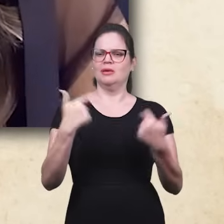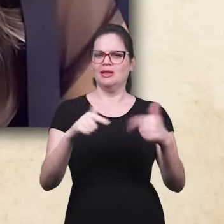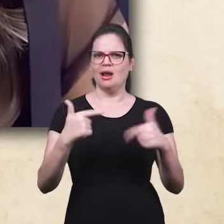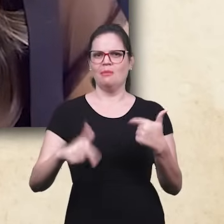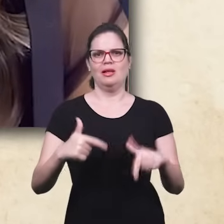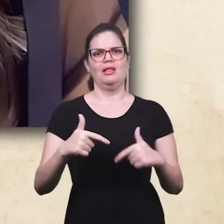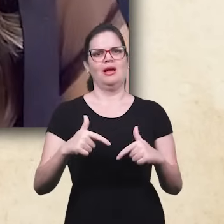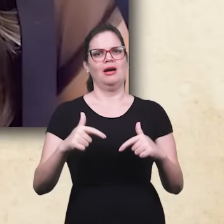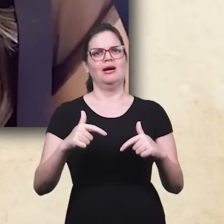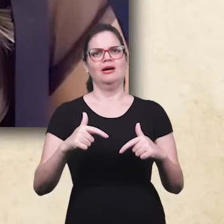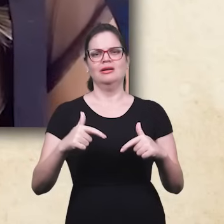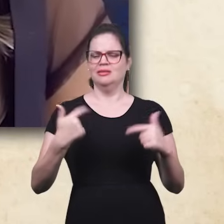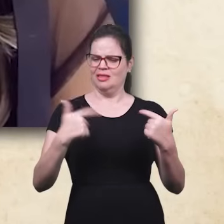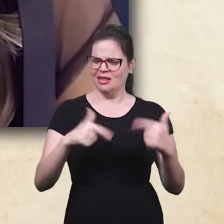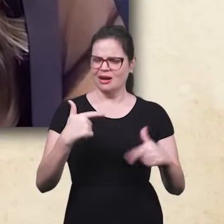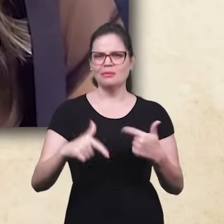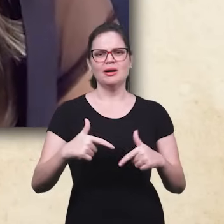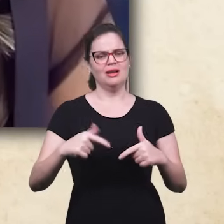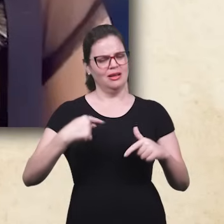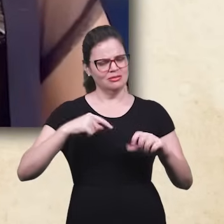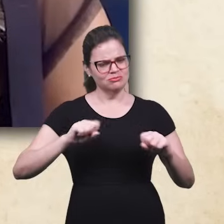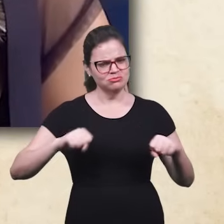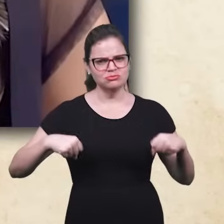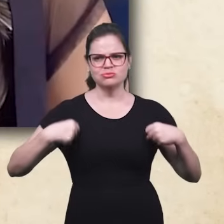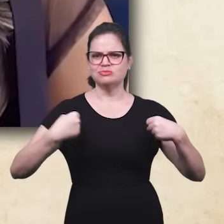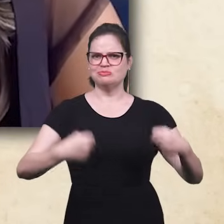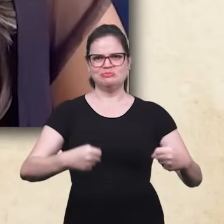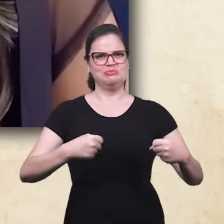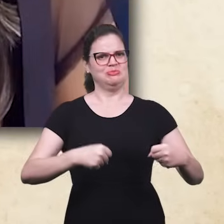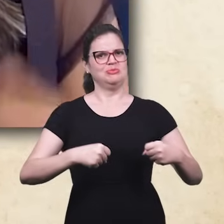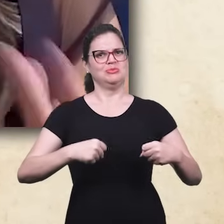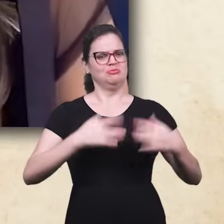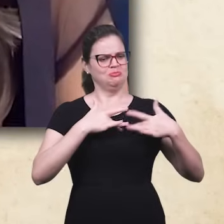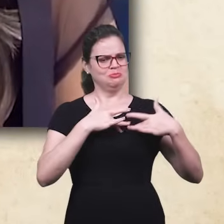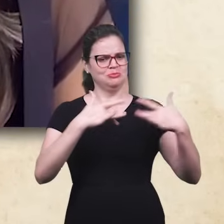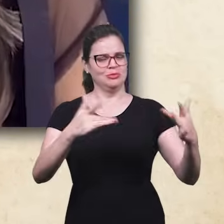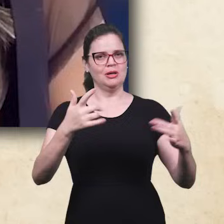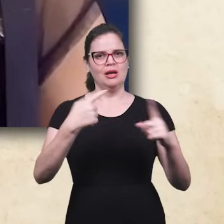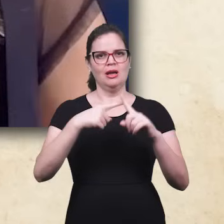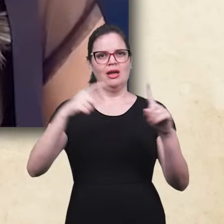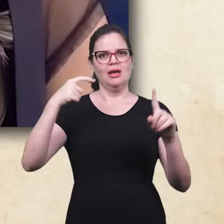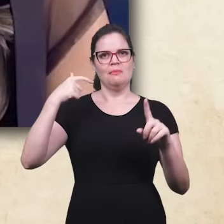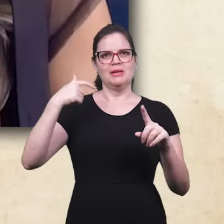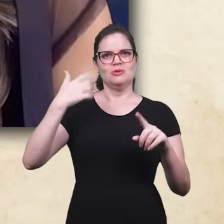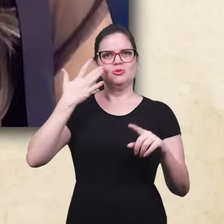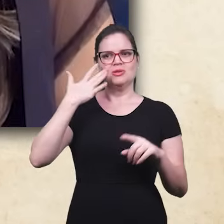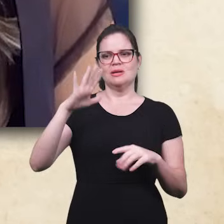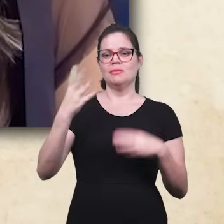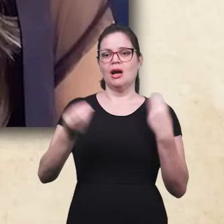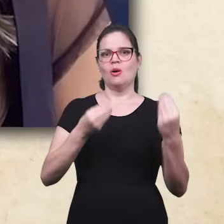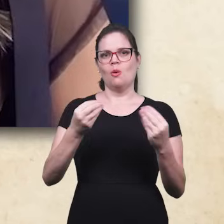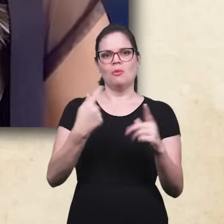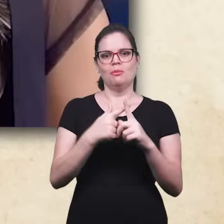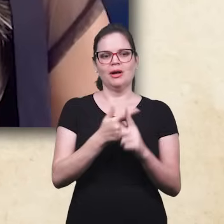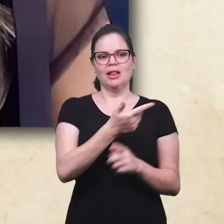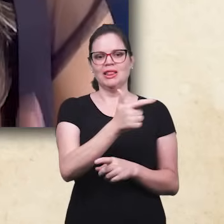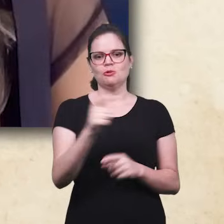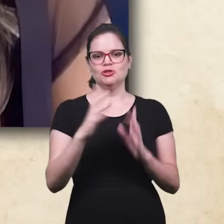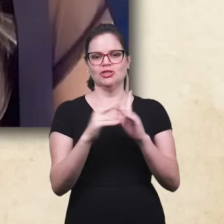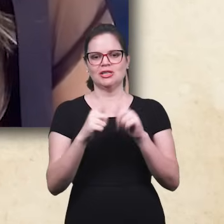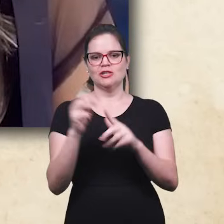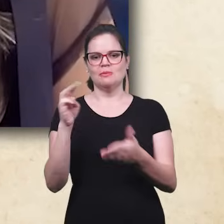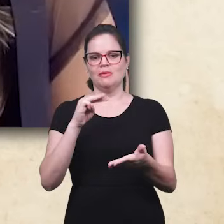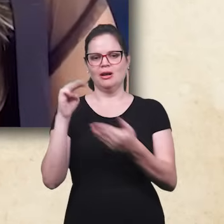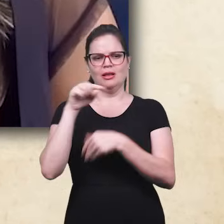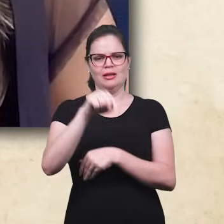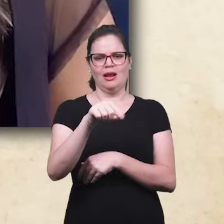obra do Senhor sem reservas. E eu não sabia como, porque não havia igreja nossa naquele